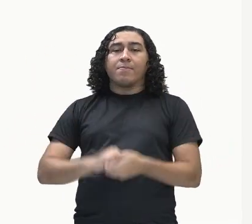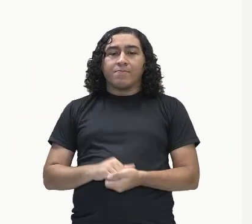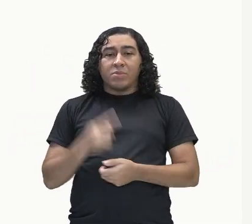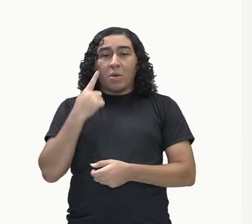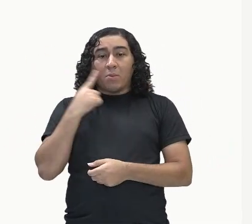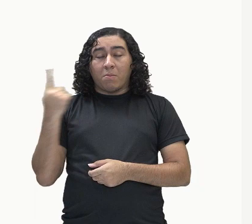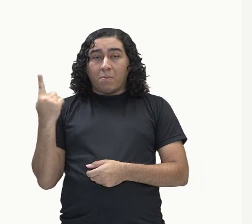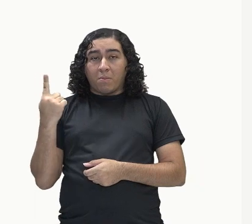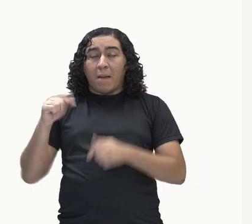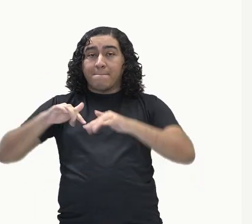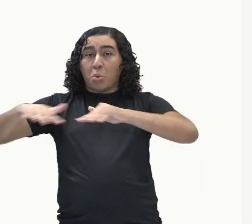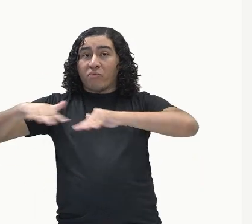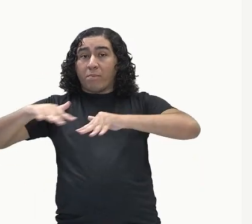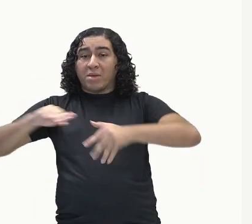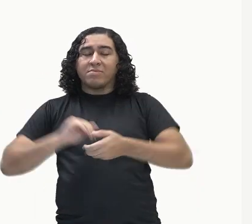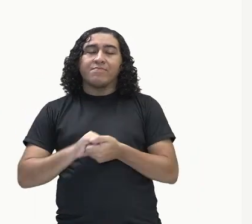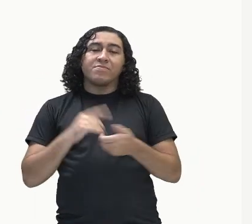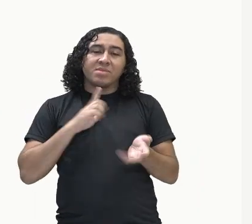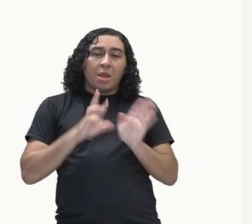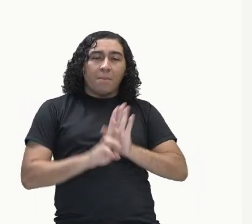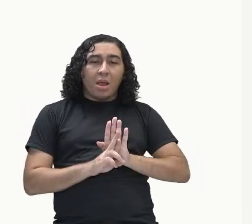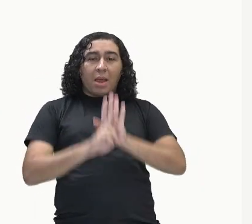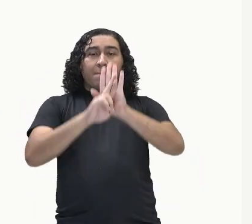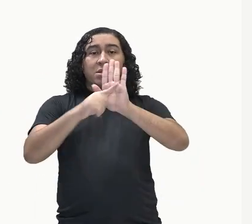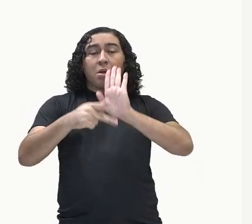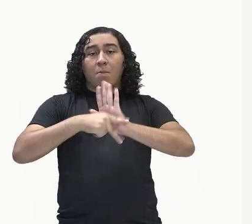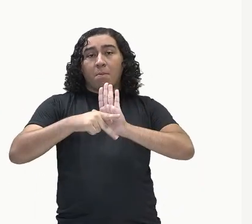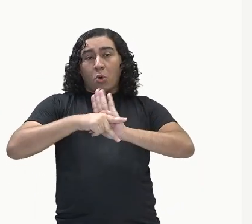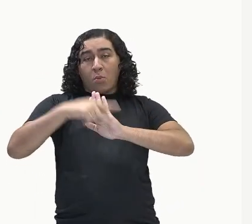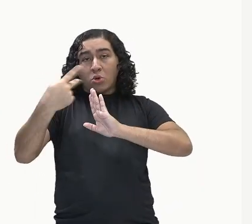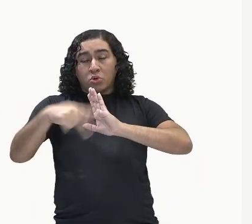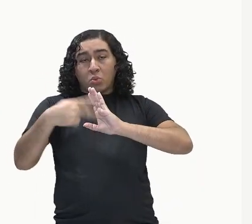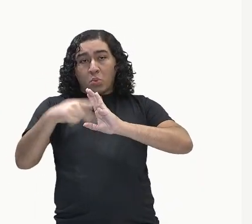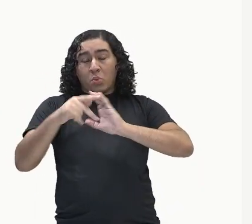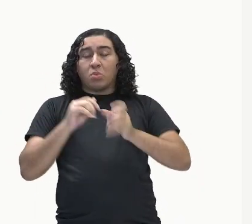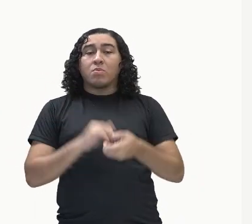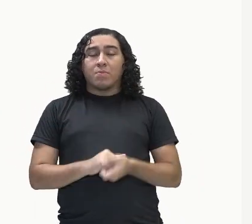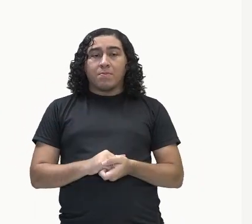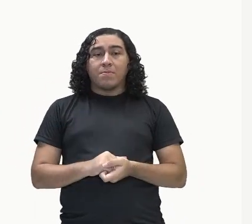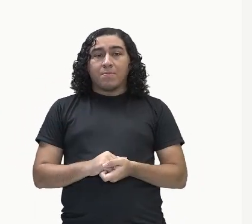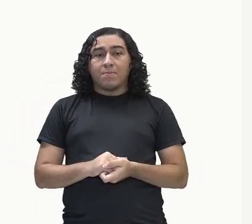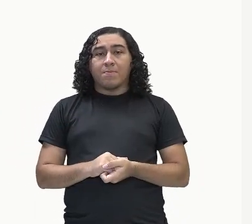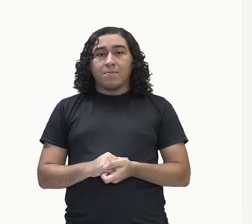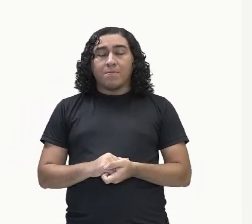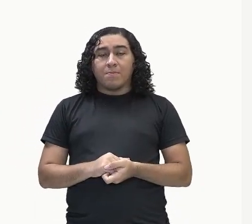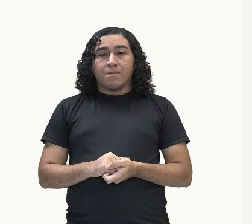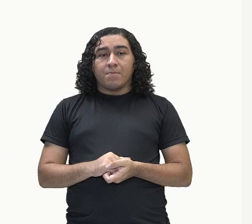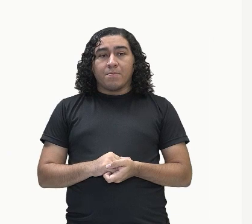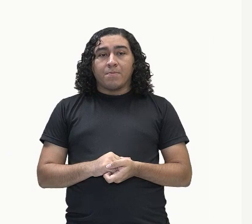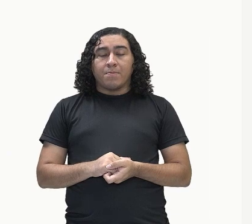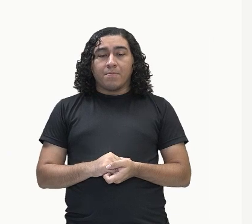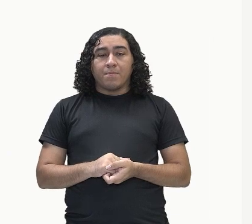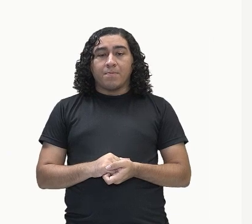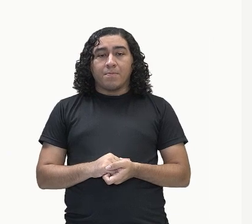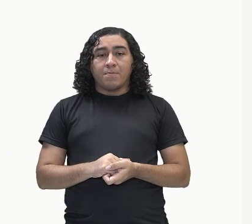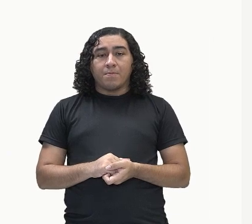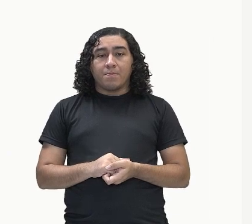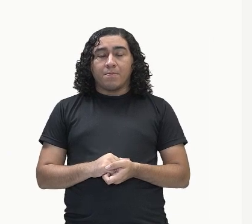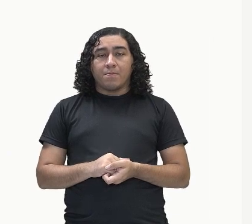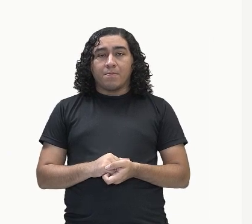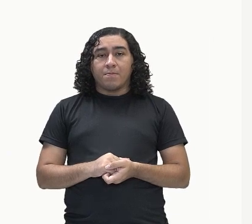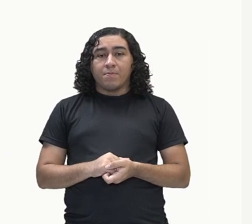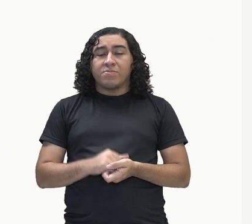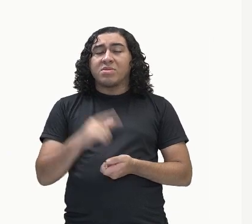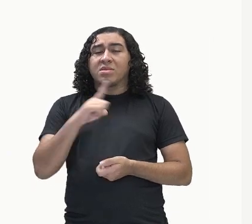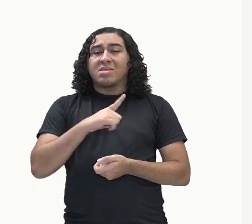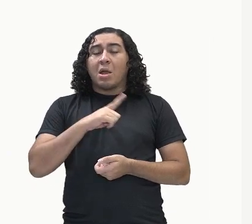observa uma representação dessa Anatomia da célula bacteriana né a gente vai observar uma